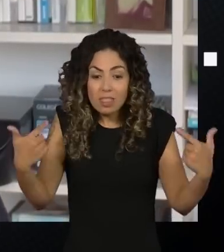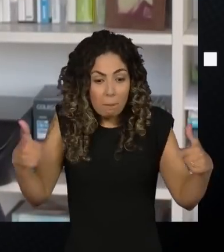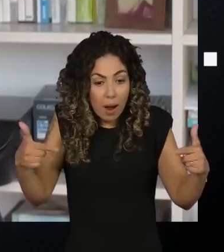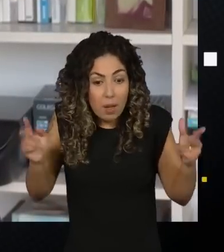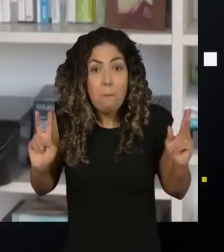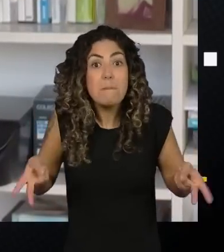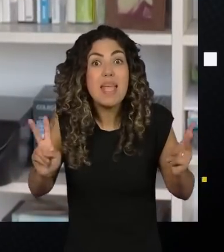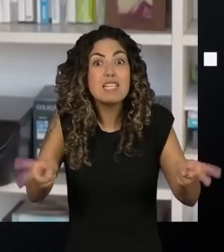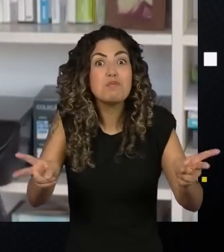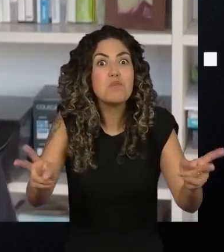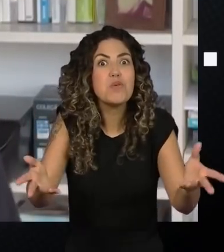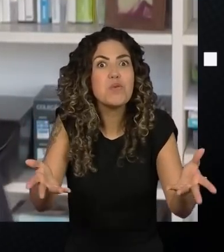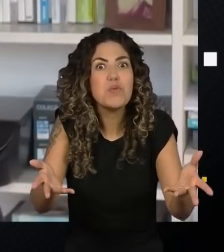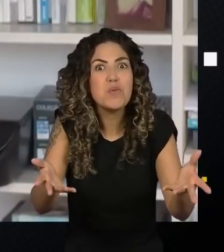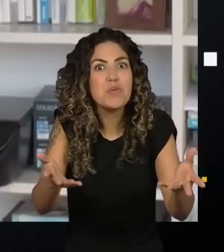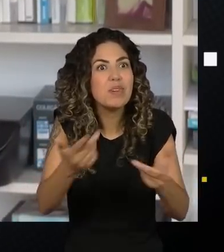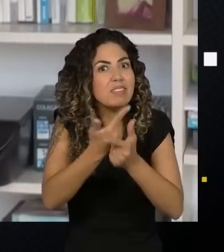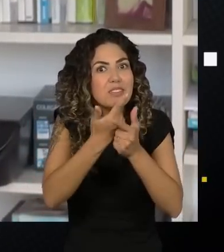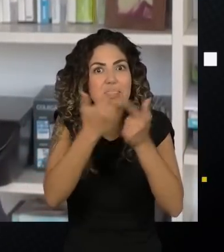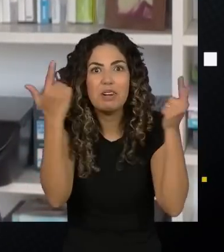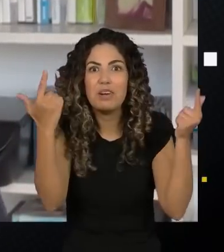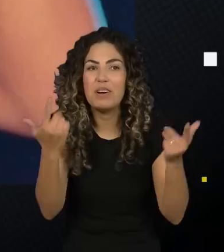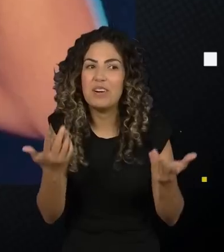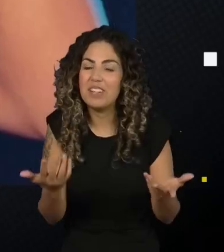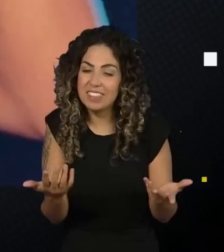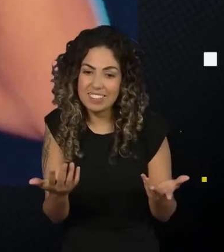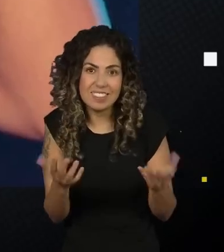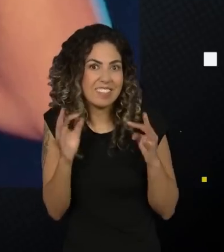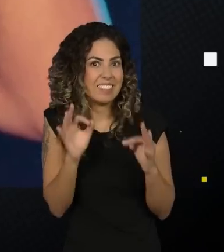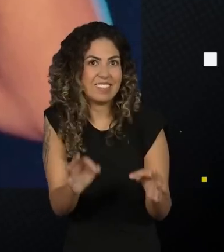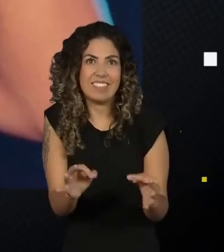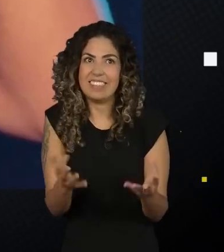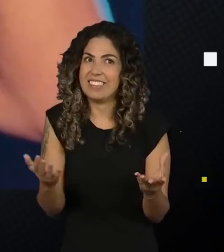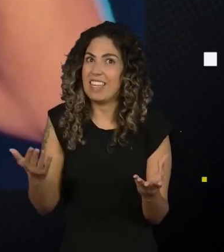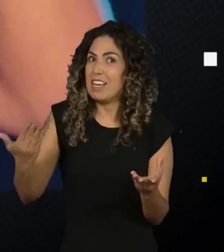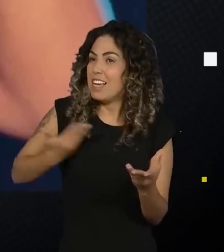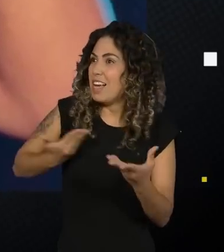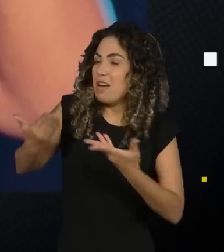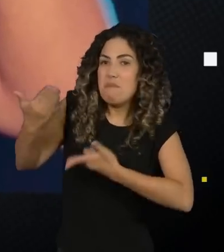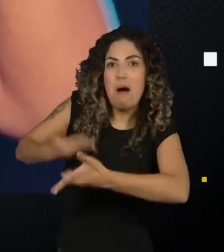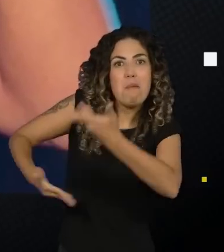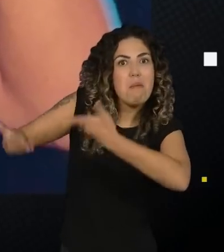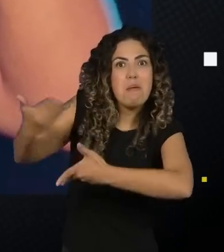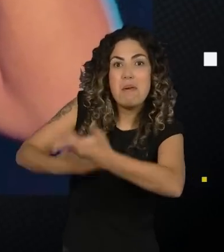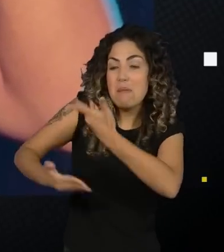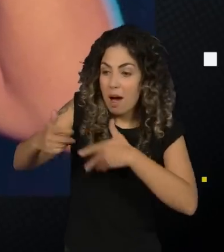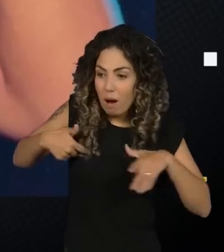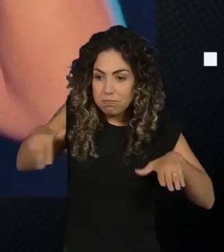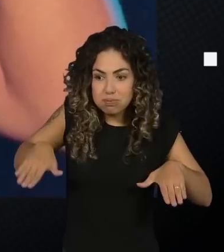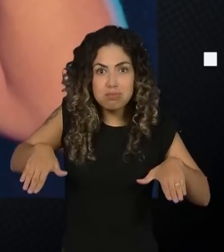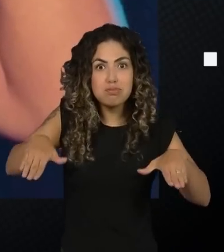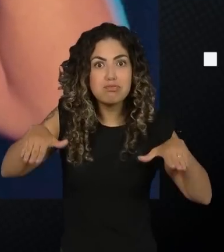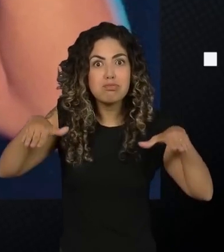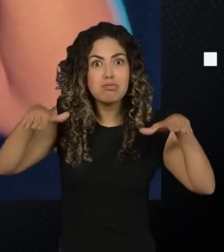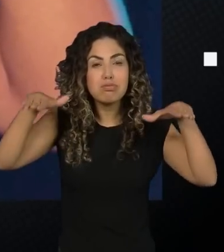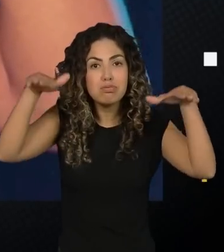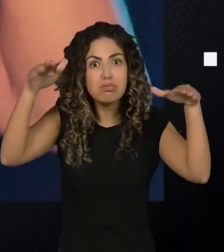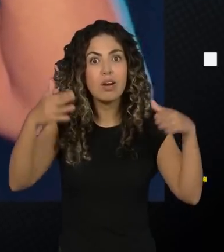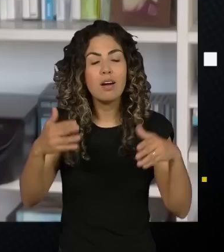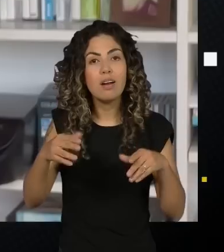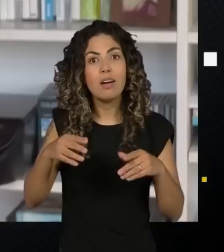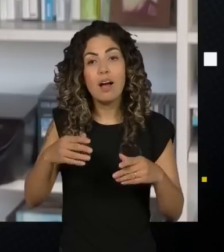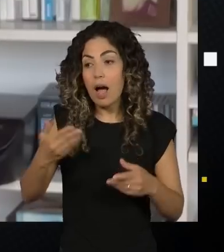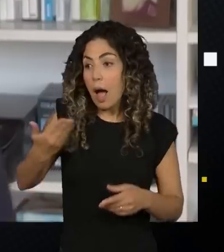mundo. Então, que somos cúmplices. Olha que sorte na vida e na